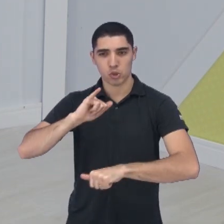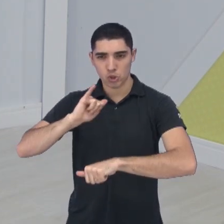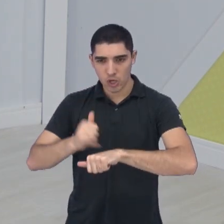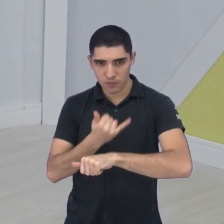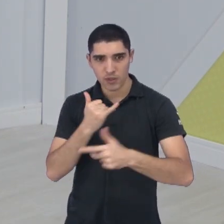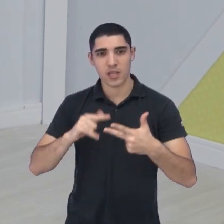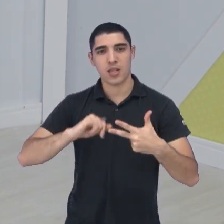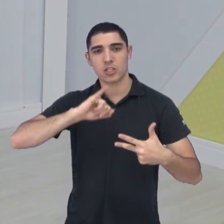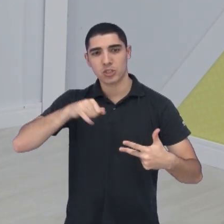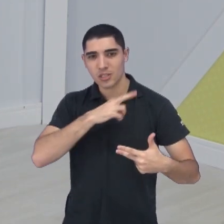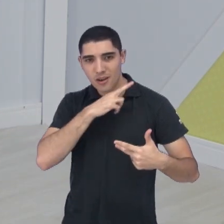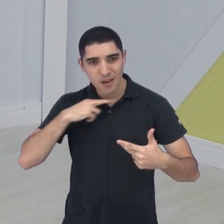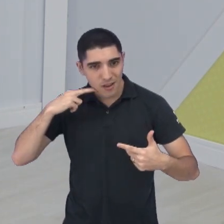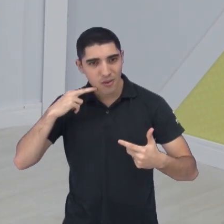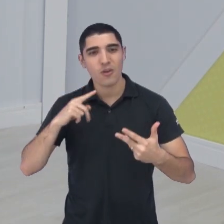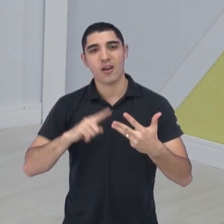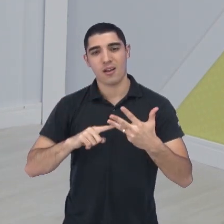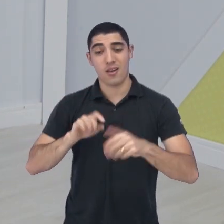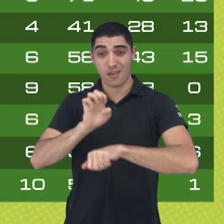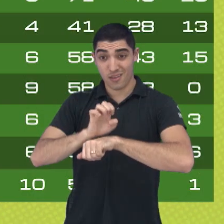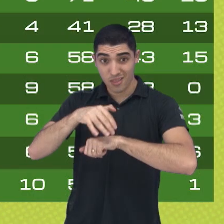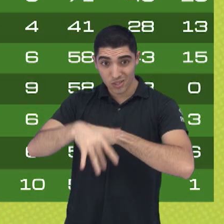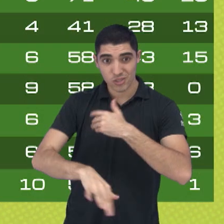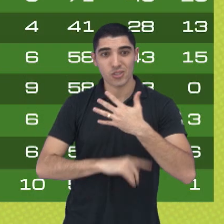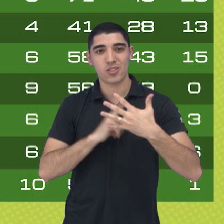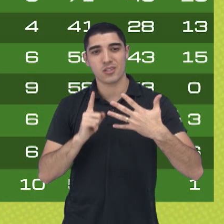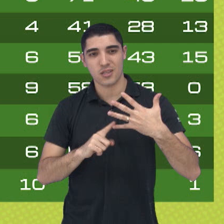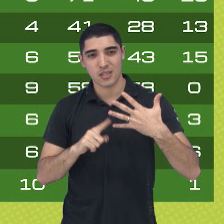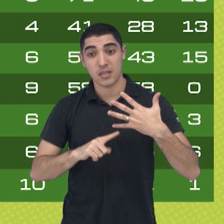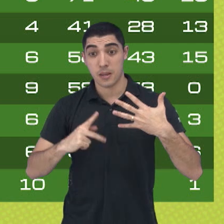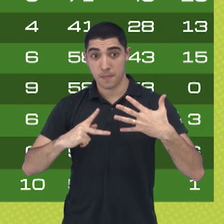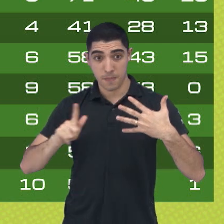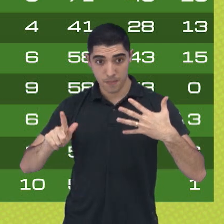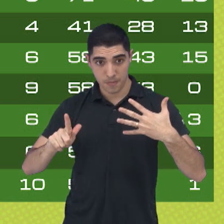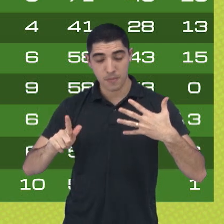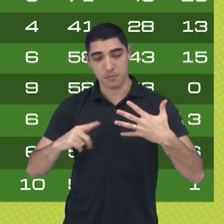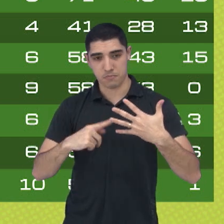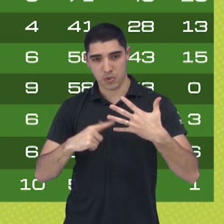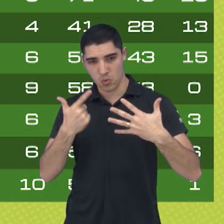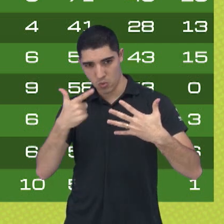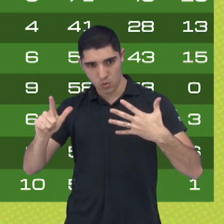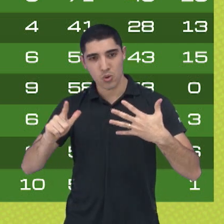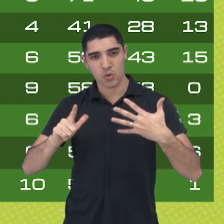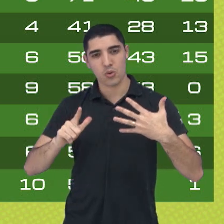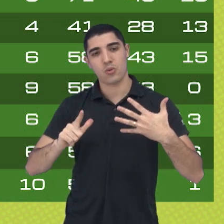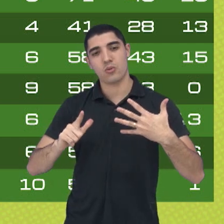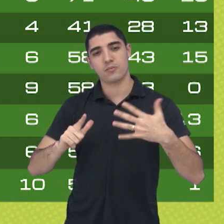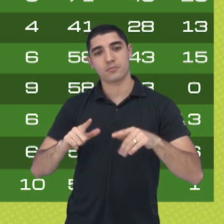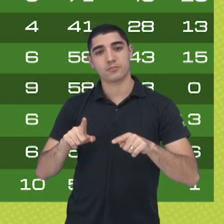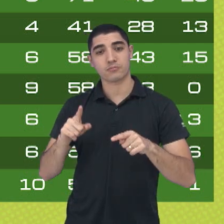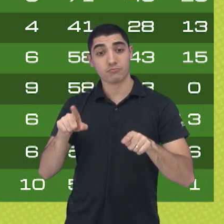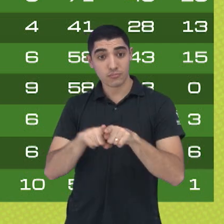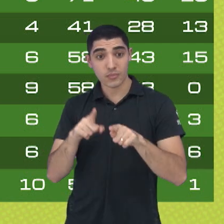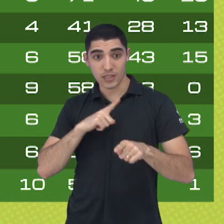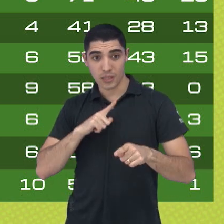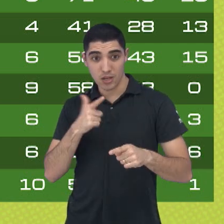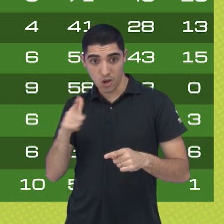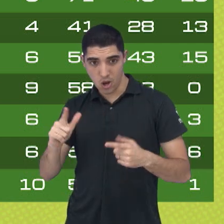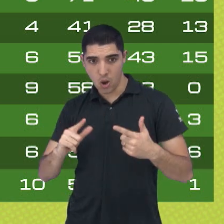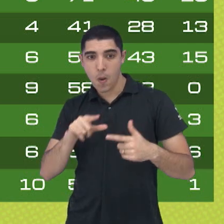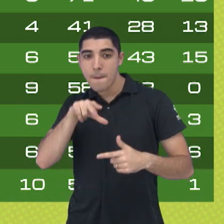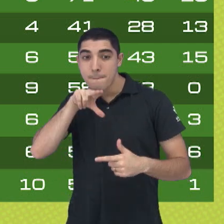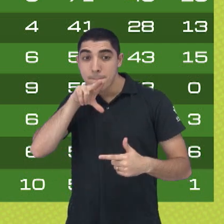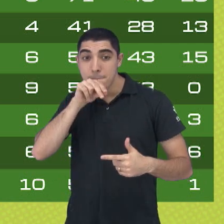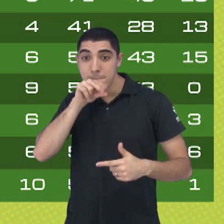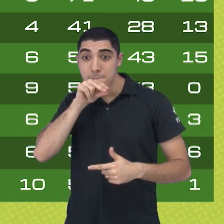Jaraguá, Atlântico Erechim, São José tá ali, ó, 9º colocado com 35 pontos. O Pato Futsal, que é o 8º colocado,